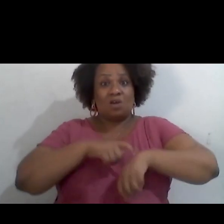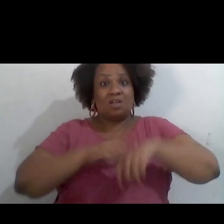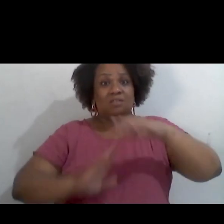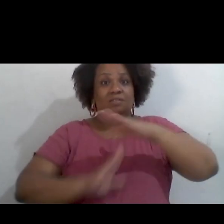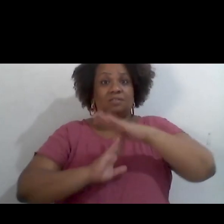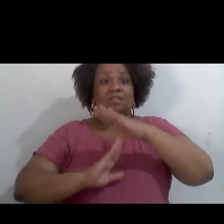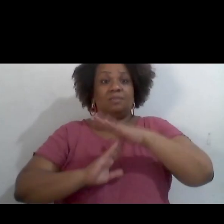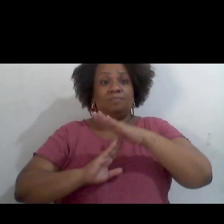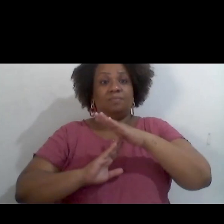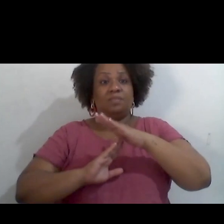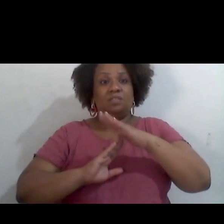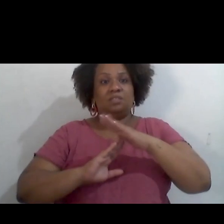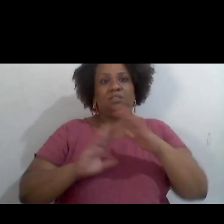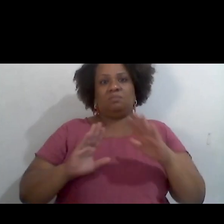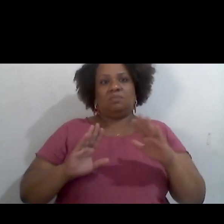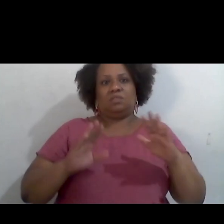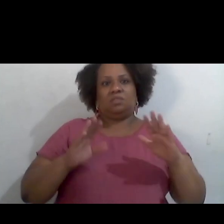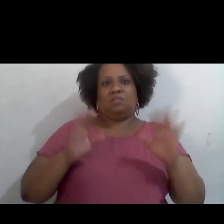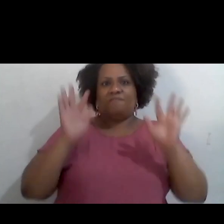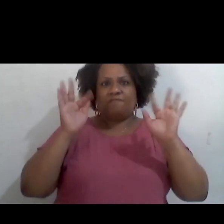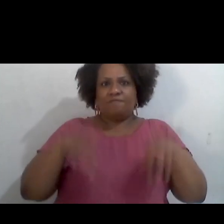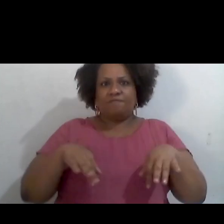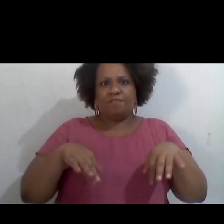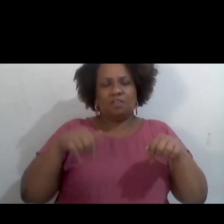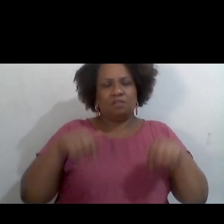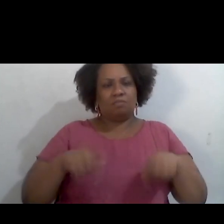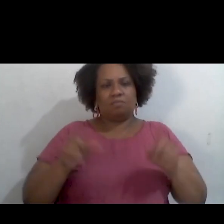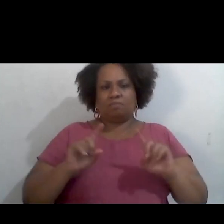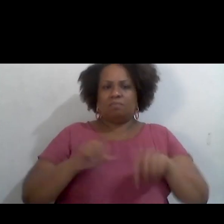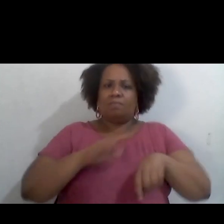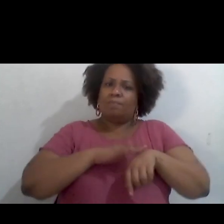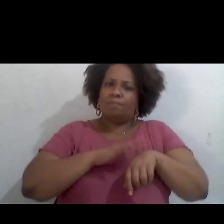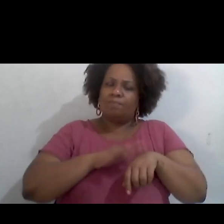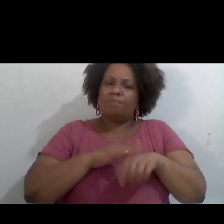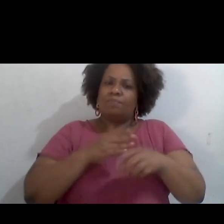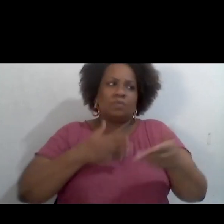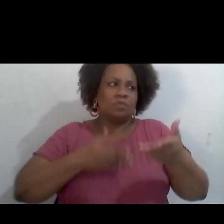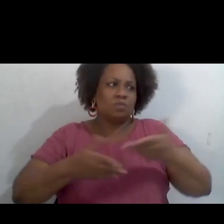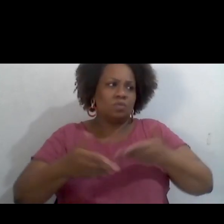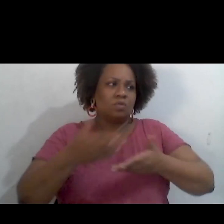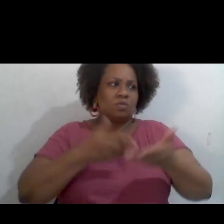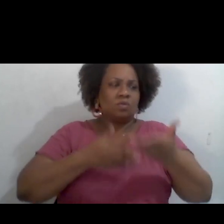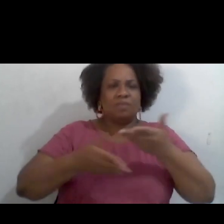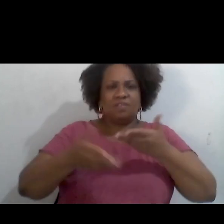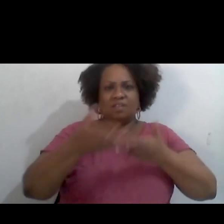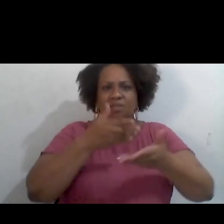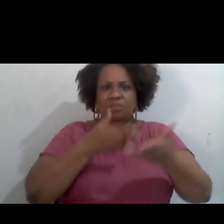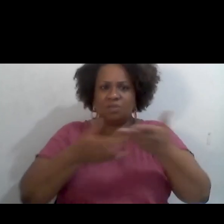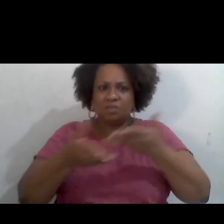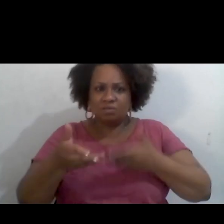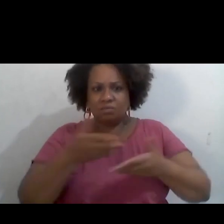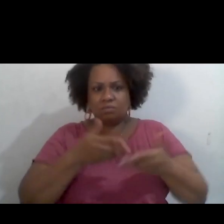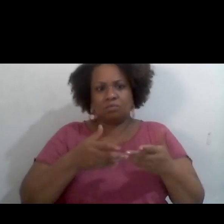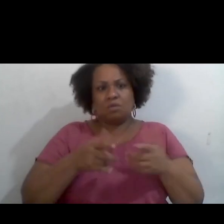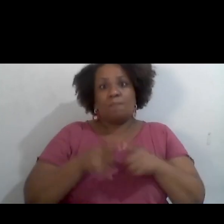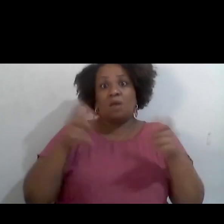não, que as coisas também não se encerrarão aqui. Esse é um primeiro momento de troca. Claro, queremos maior número de pessoas inscritas